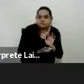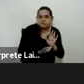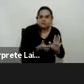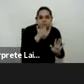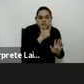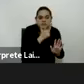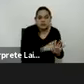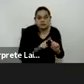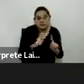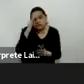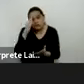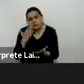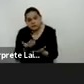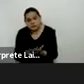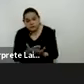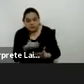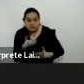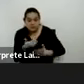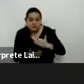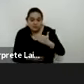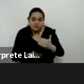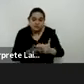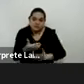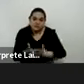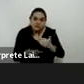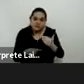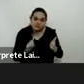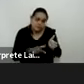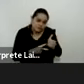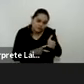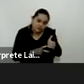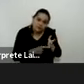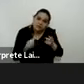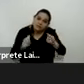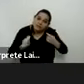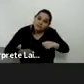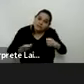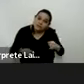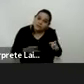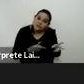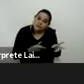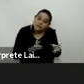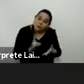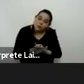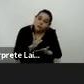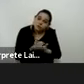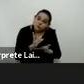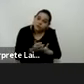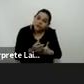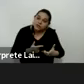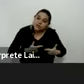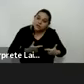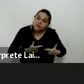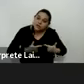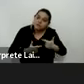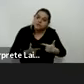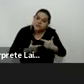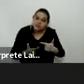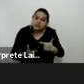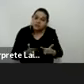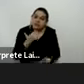para desenvolver o nosso papel, nós precisamos perseverar na nossa